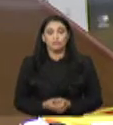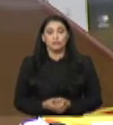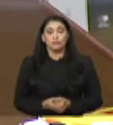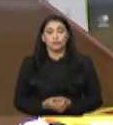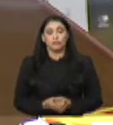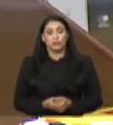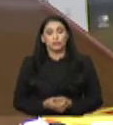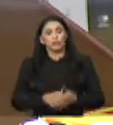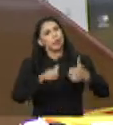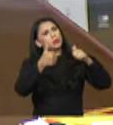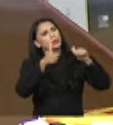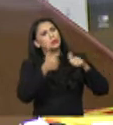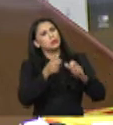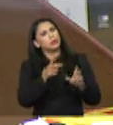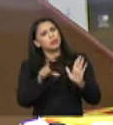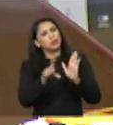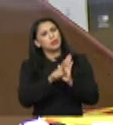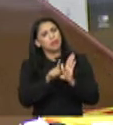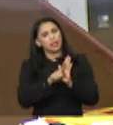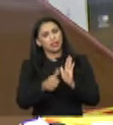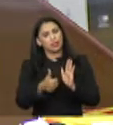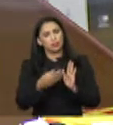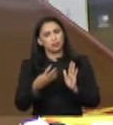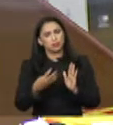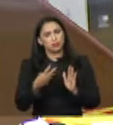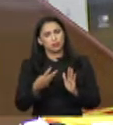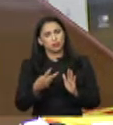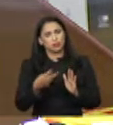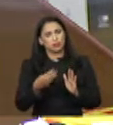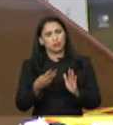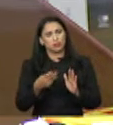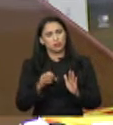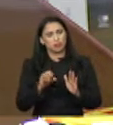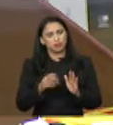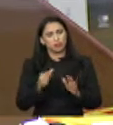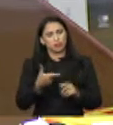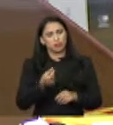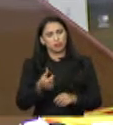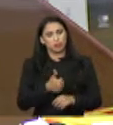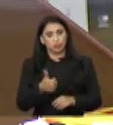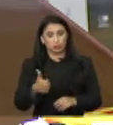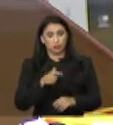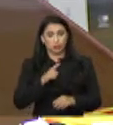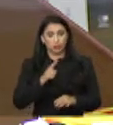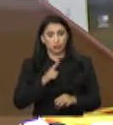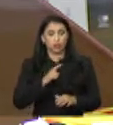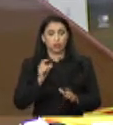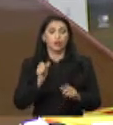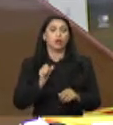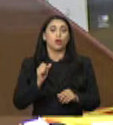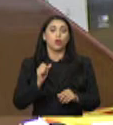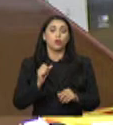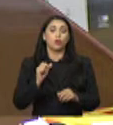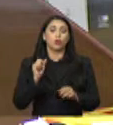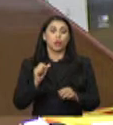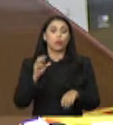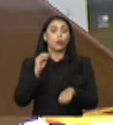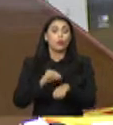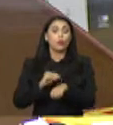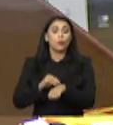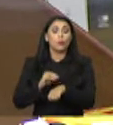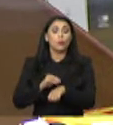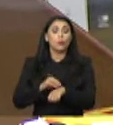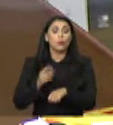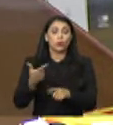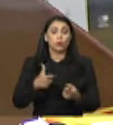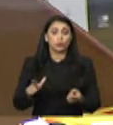E no caso o exame observa-se que a lei 14230 de 2021 deixou de classificar para mim parar de improbidade administrativa o ato culposo Que